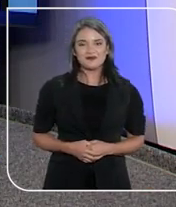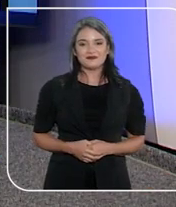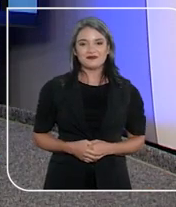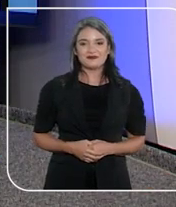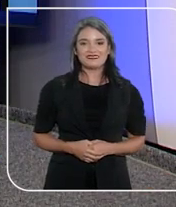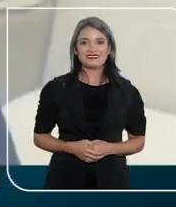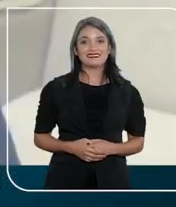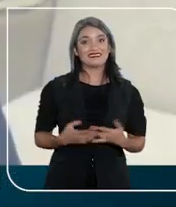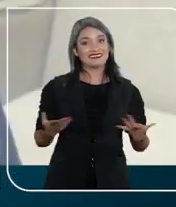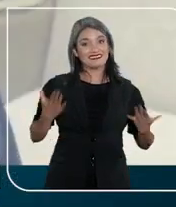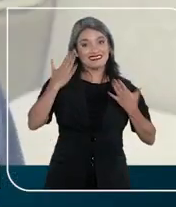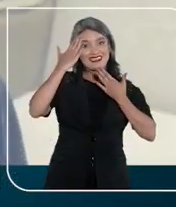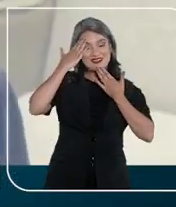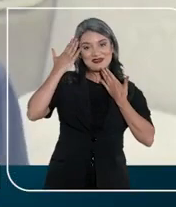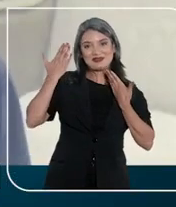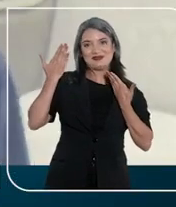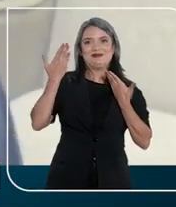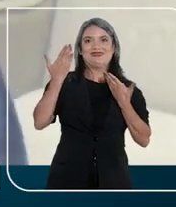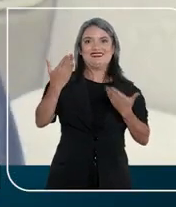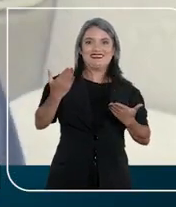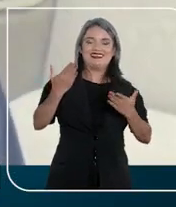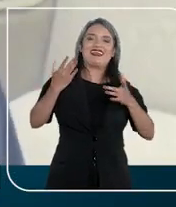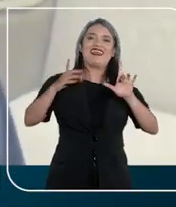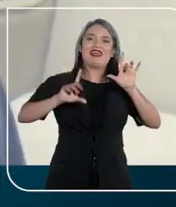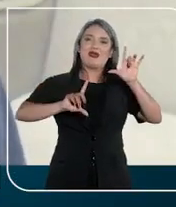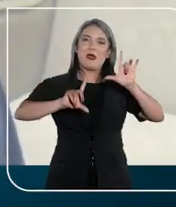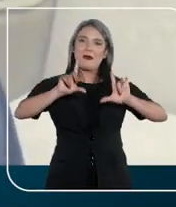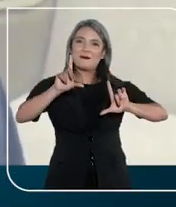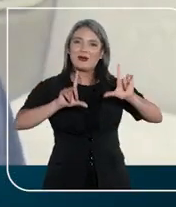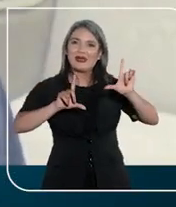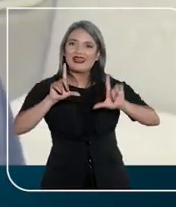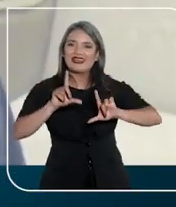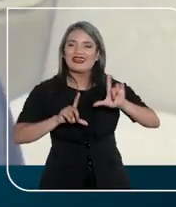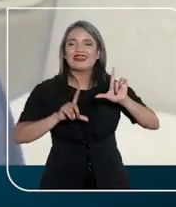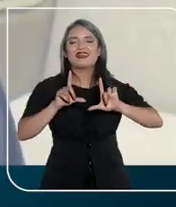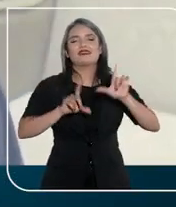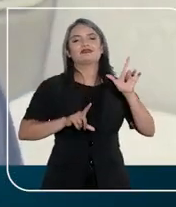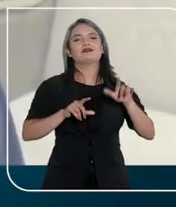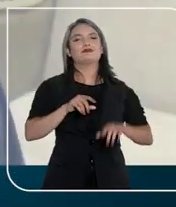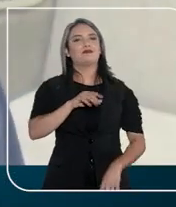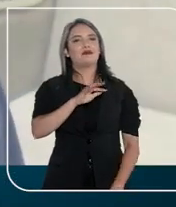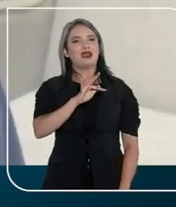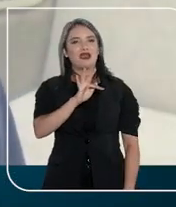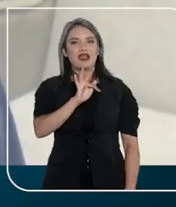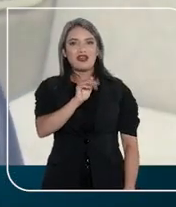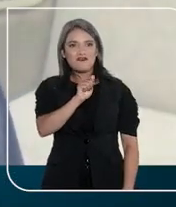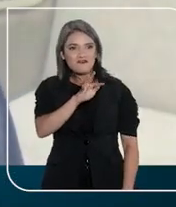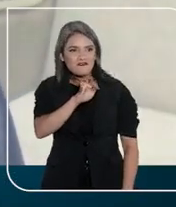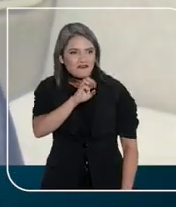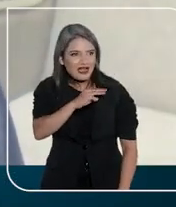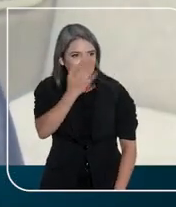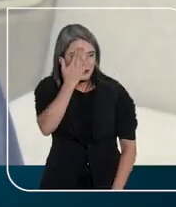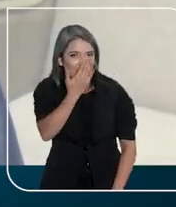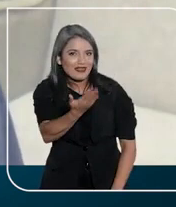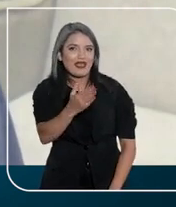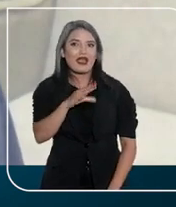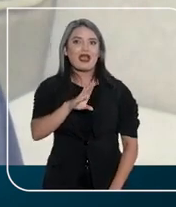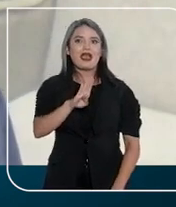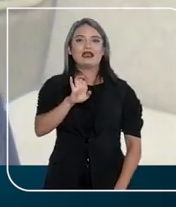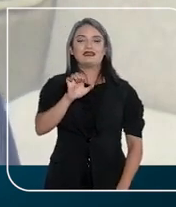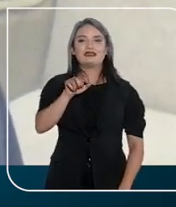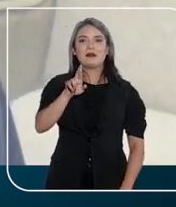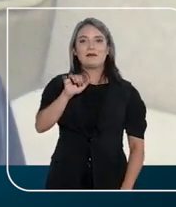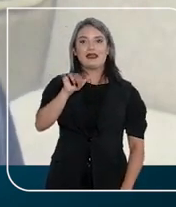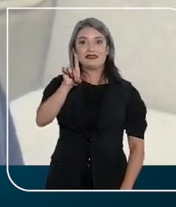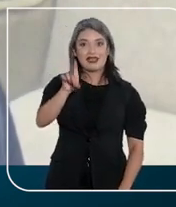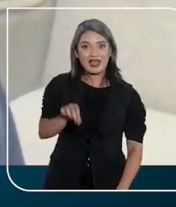Bom, eu só tenho a agradecer ao programa Entender Direito, a Fátima, ao Bernardo, que também fez esse convite,